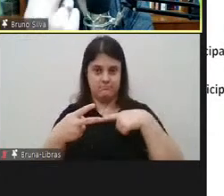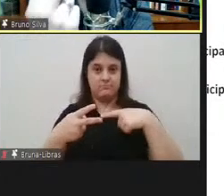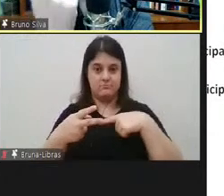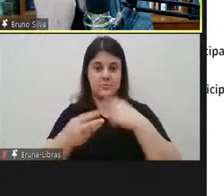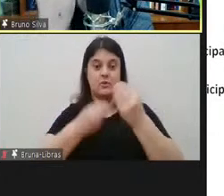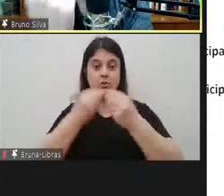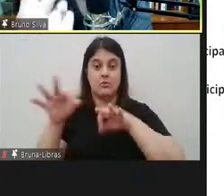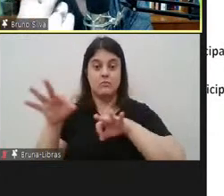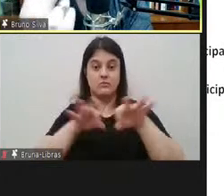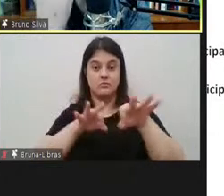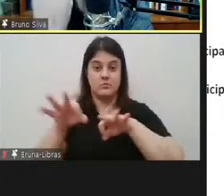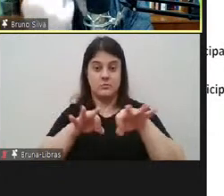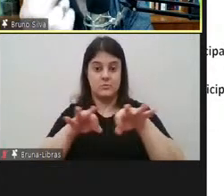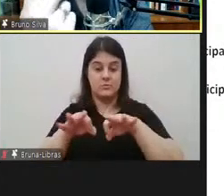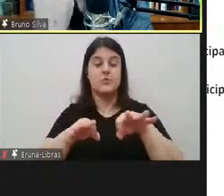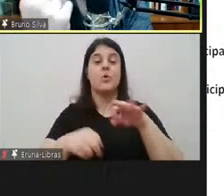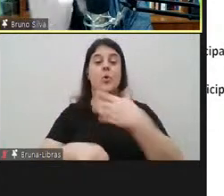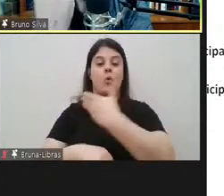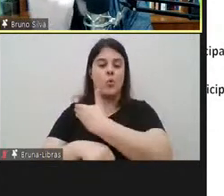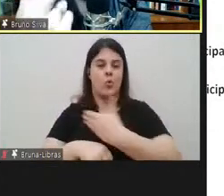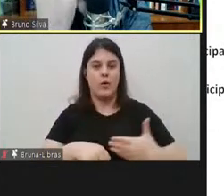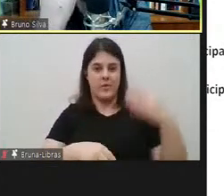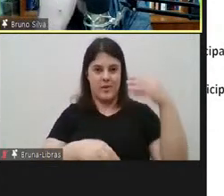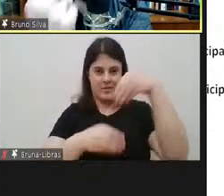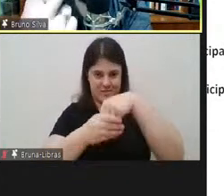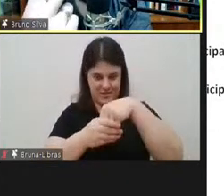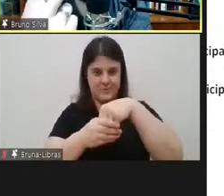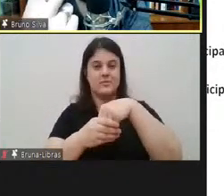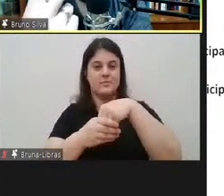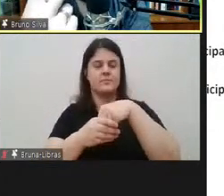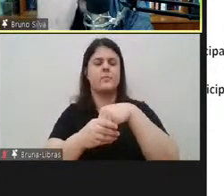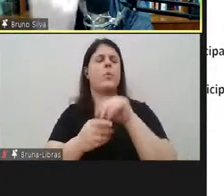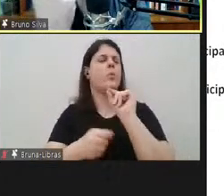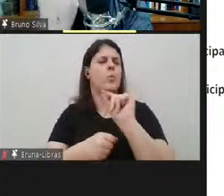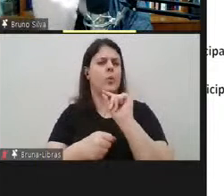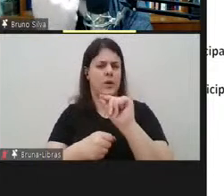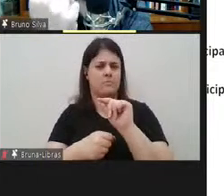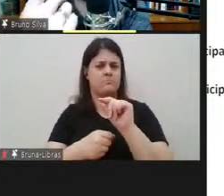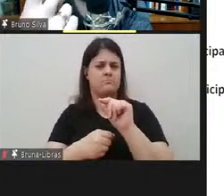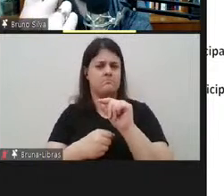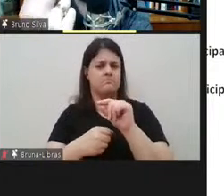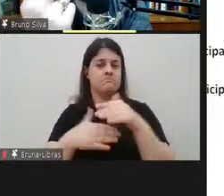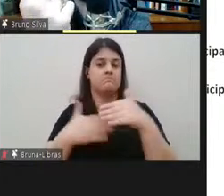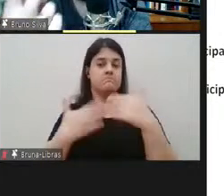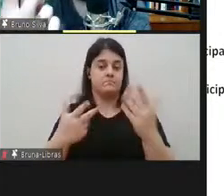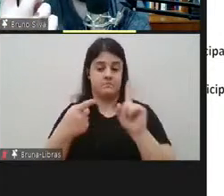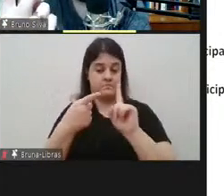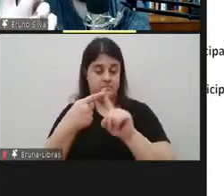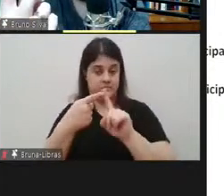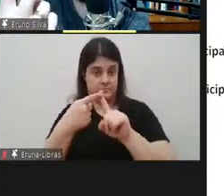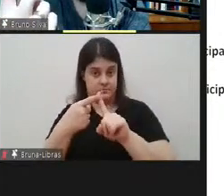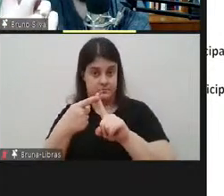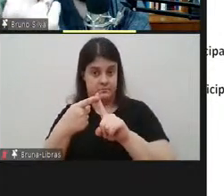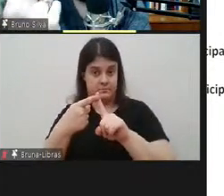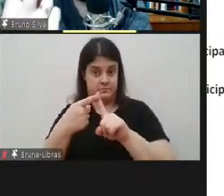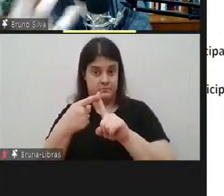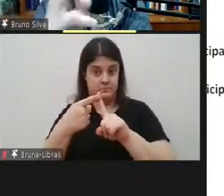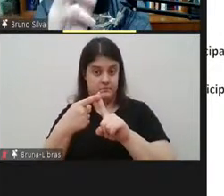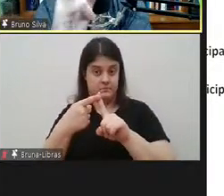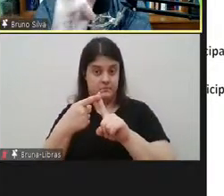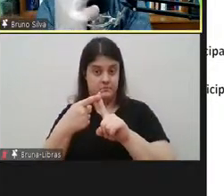de construção de Sistemas de governo dentro desses estados modernos que forma são as professoras nós vamos ter